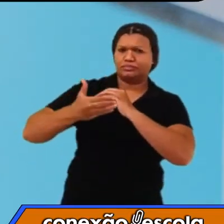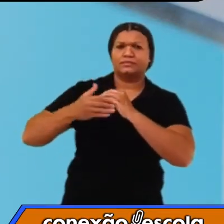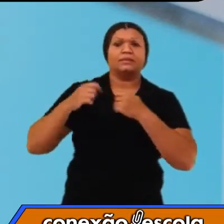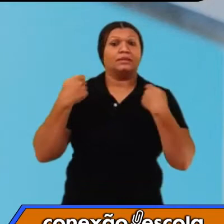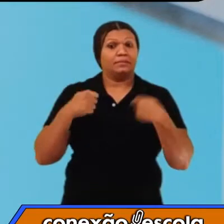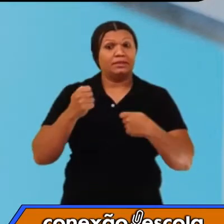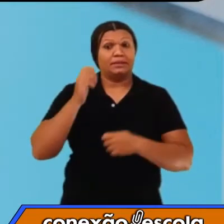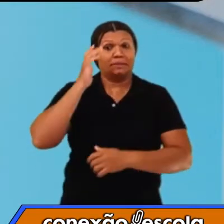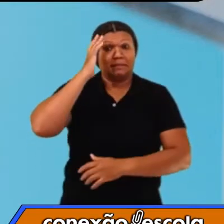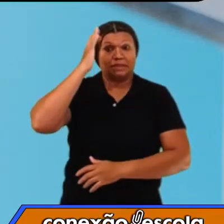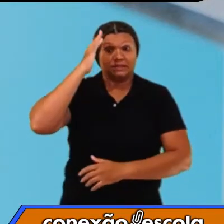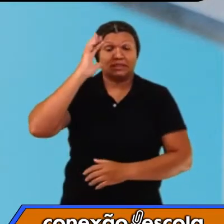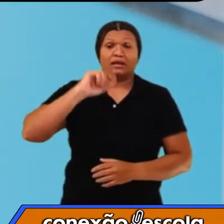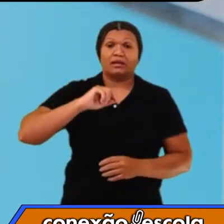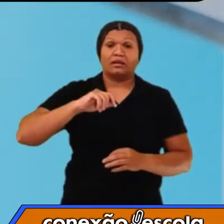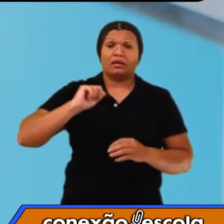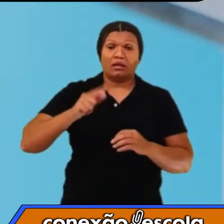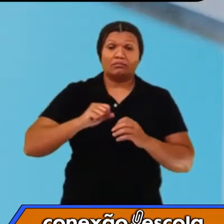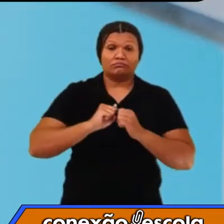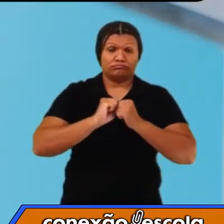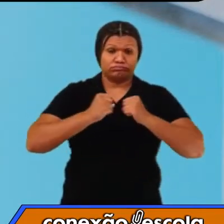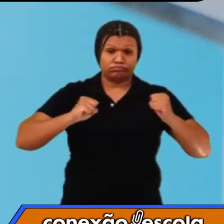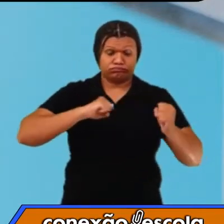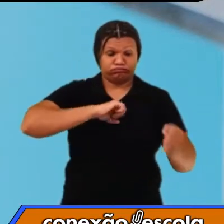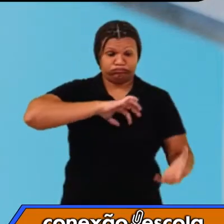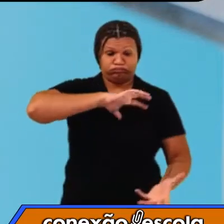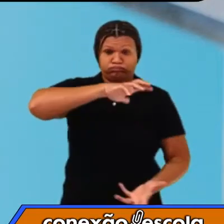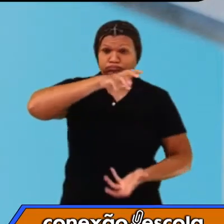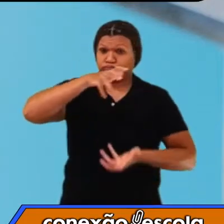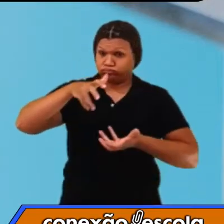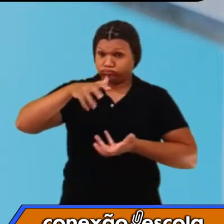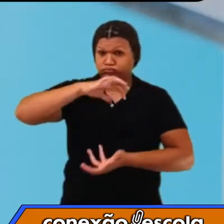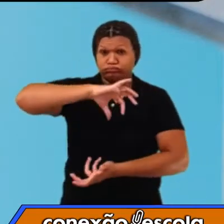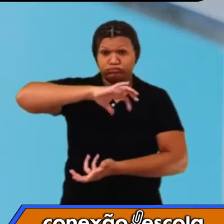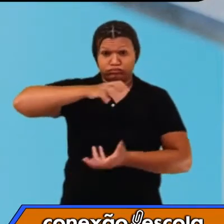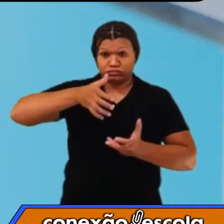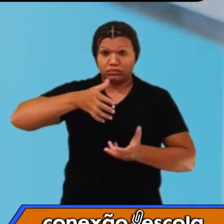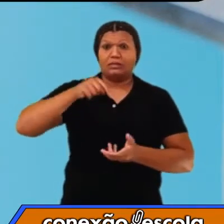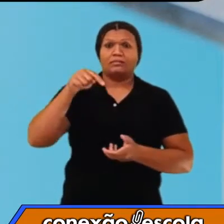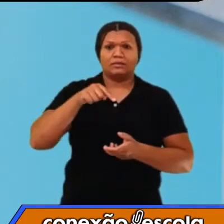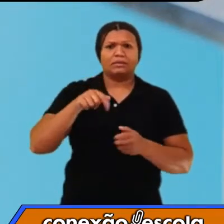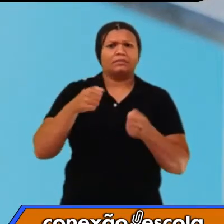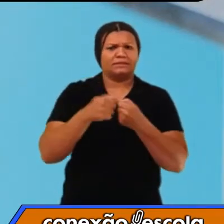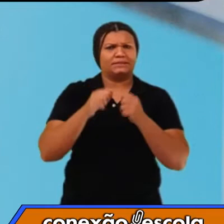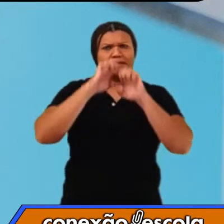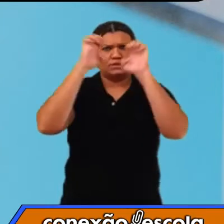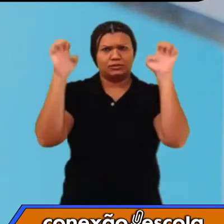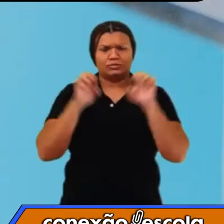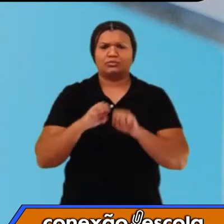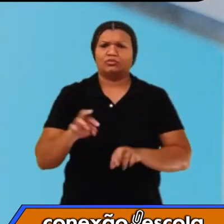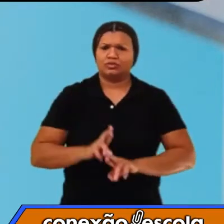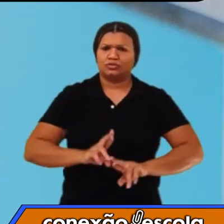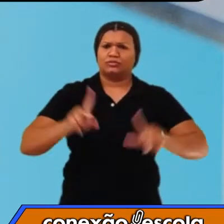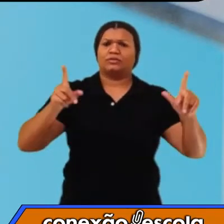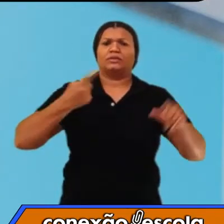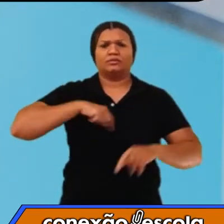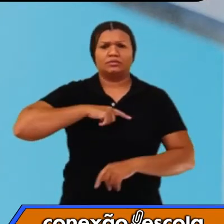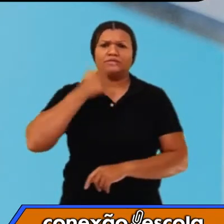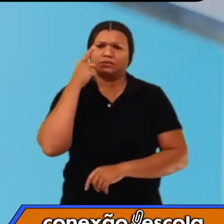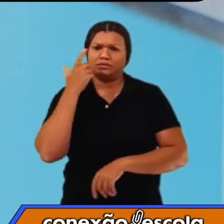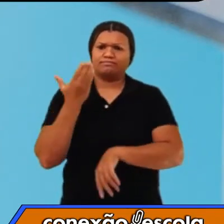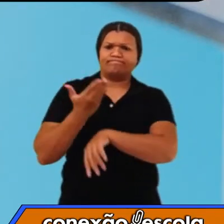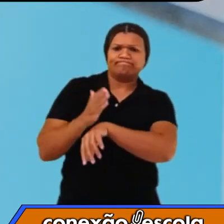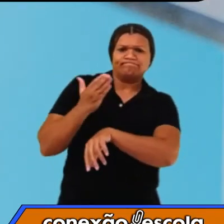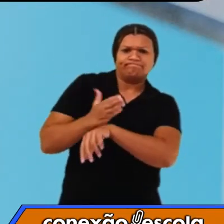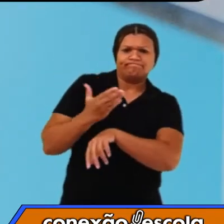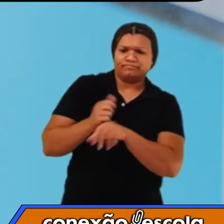esfera macro do sistema e reestruturando nós vamos conseguir esse exercício de diminuir, por exemplo,